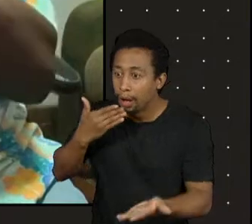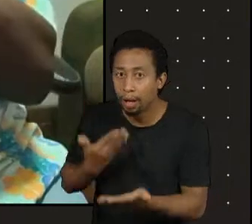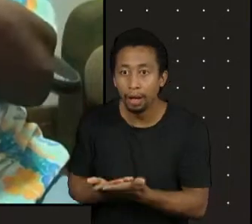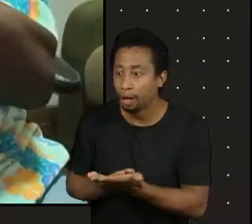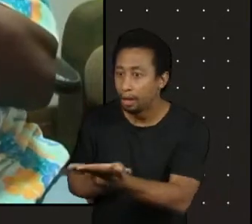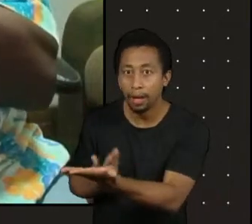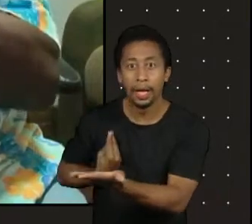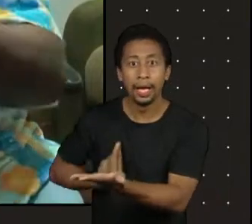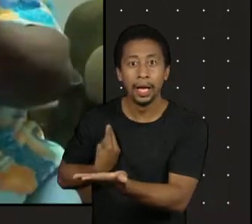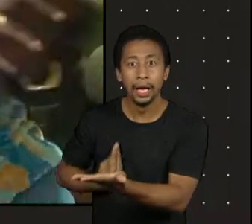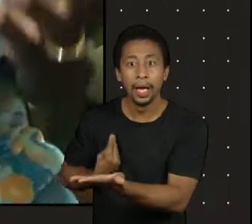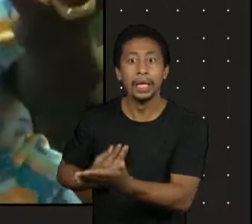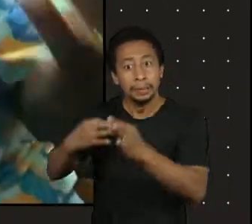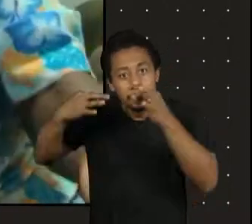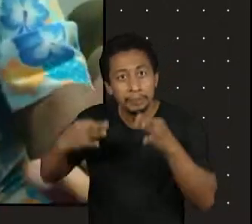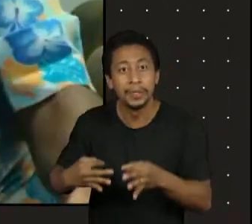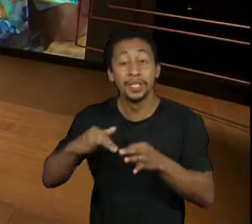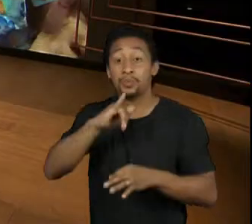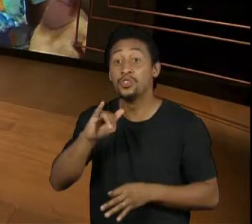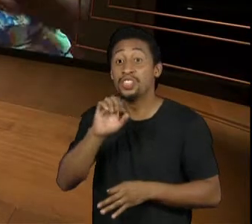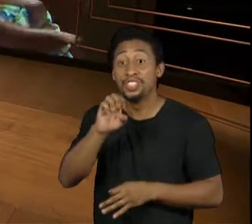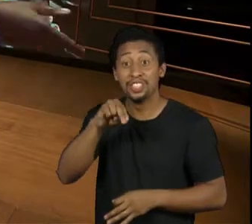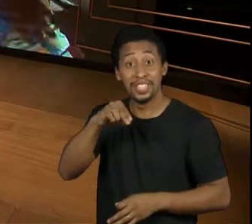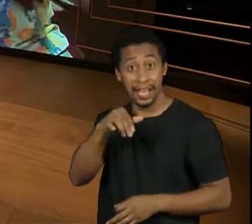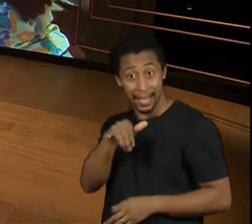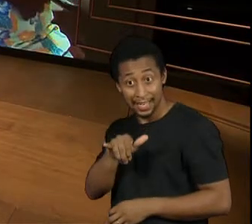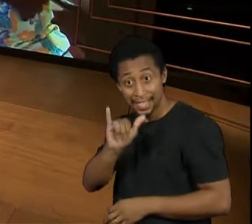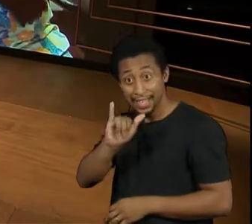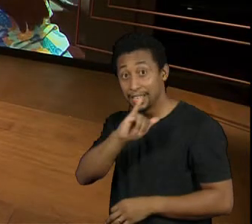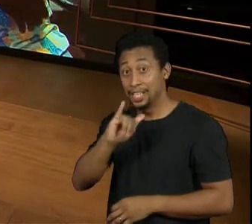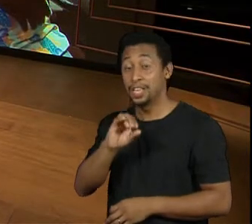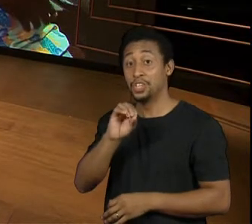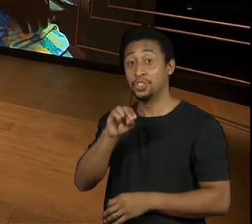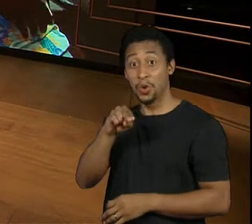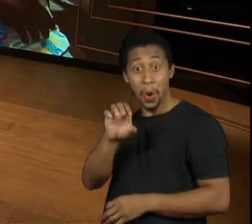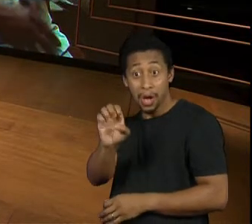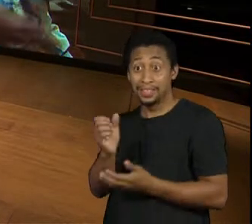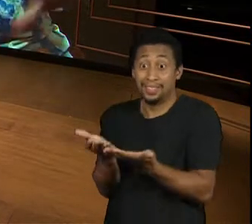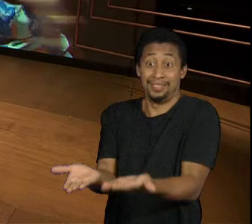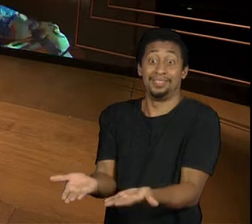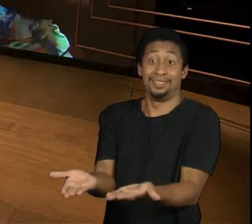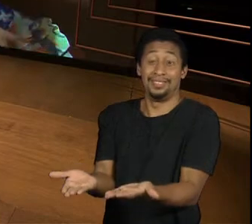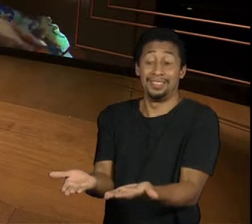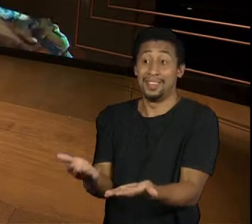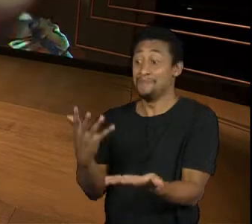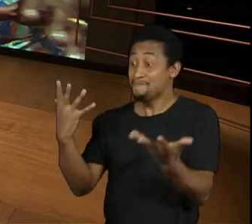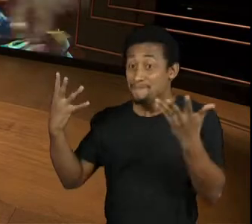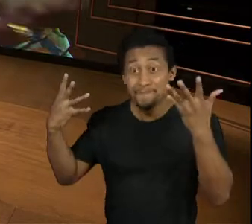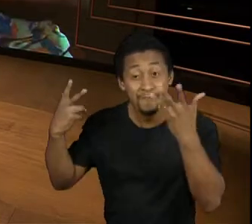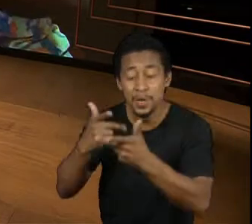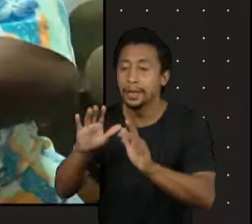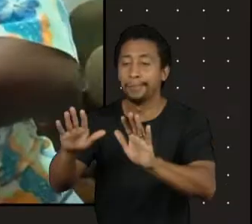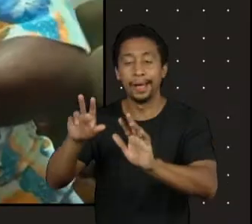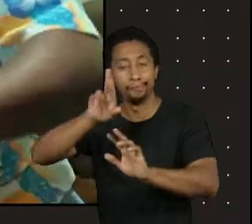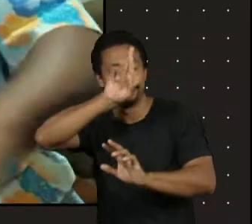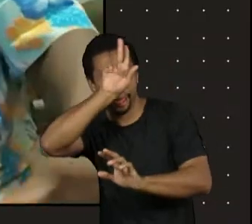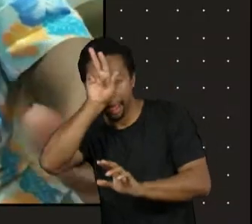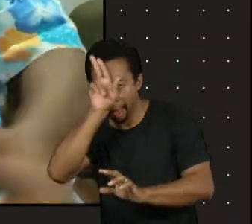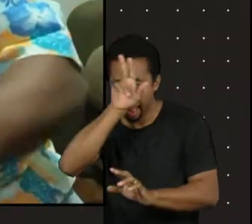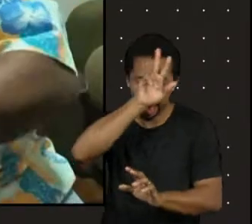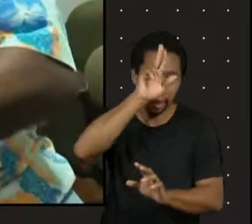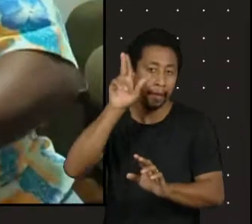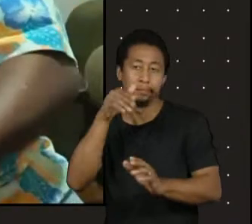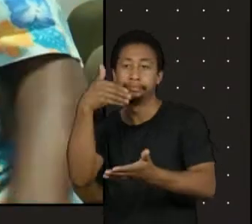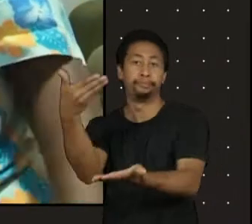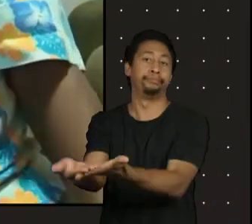E veio essa mulher, era ela mesmo, toda ruim, né? Toda quebrada, toda ruim na praia, qualquer